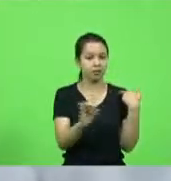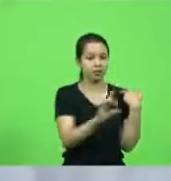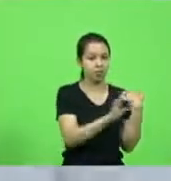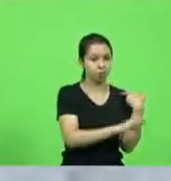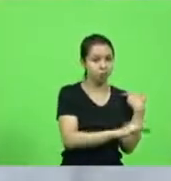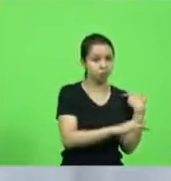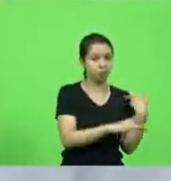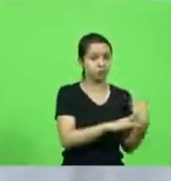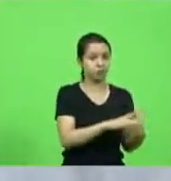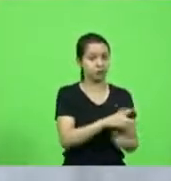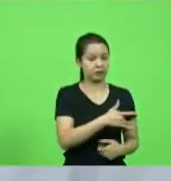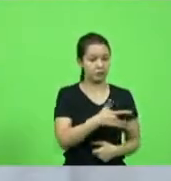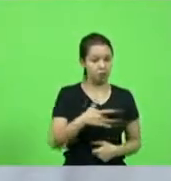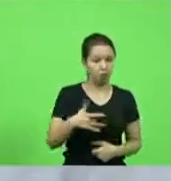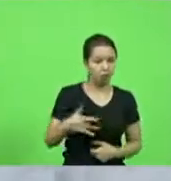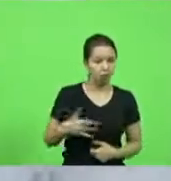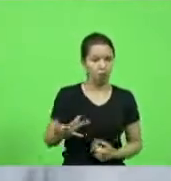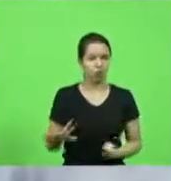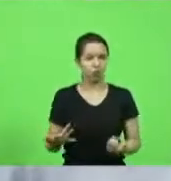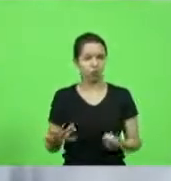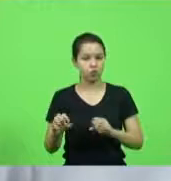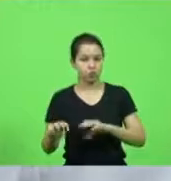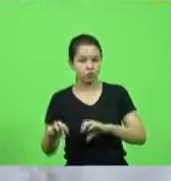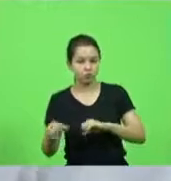a infraestrutura, cada um